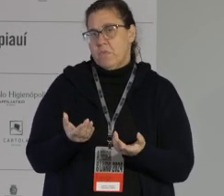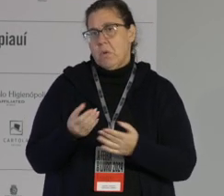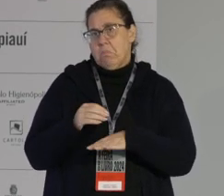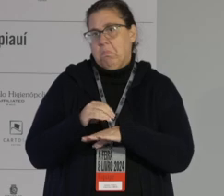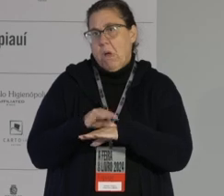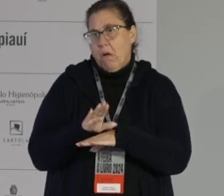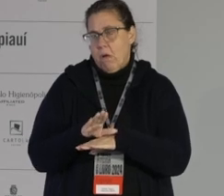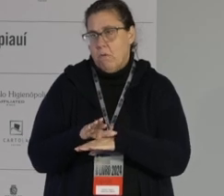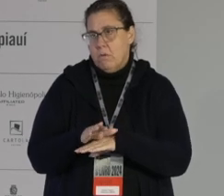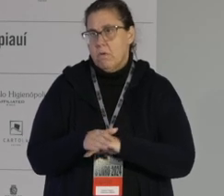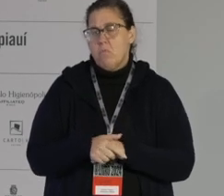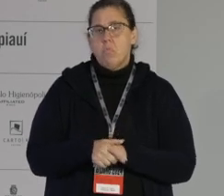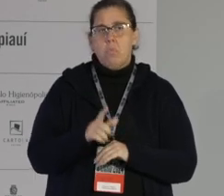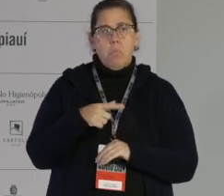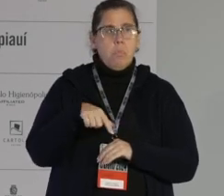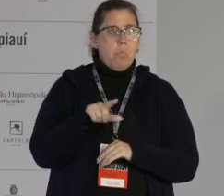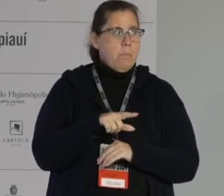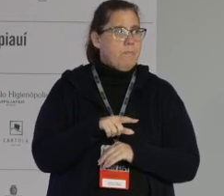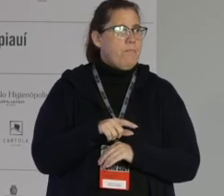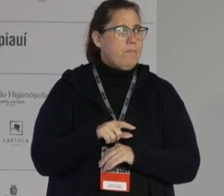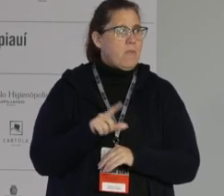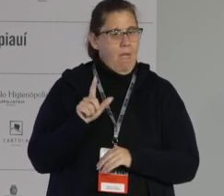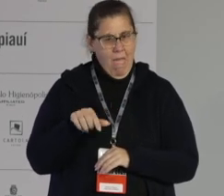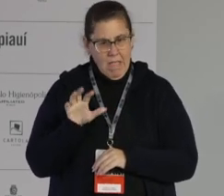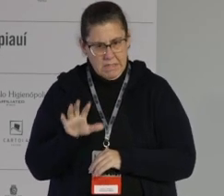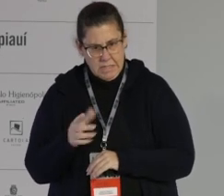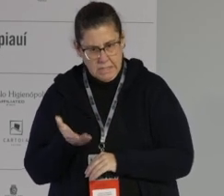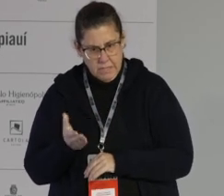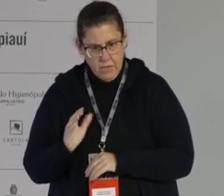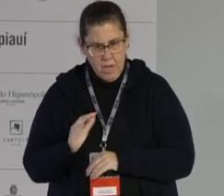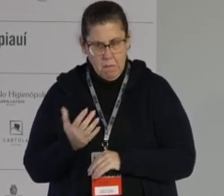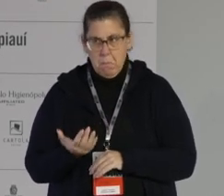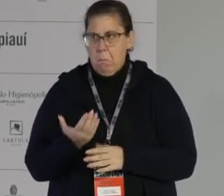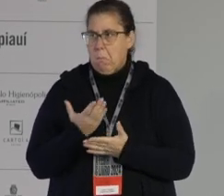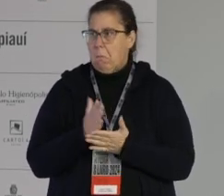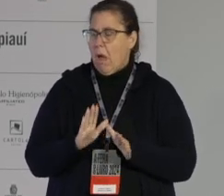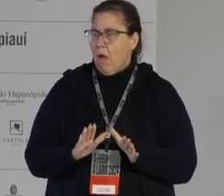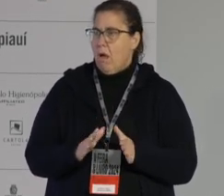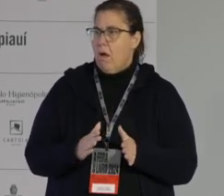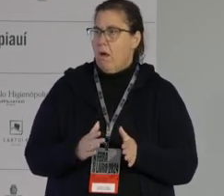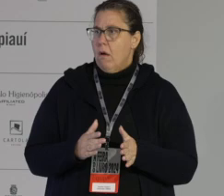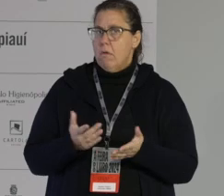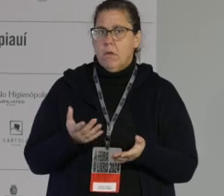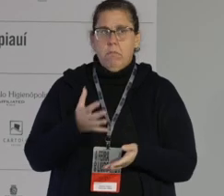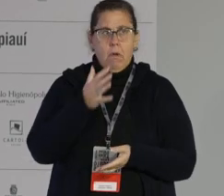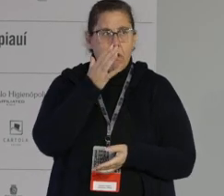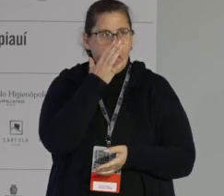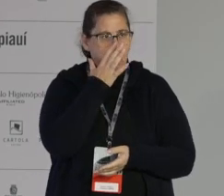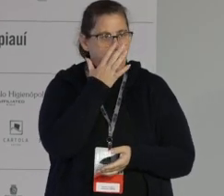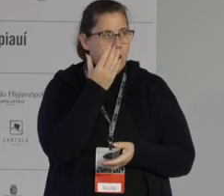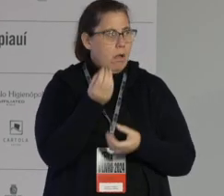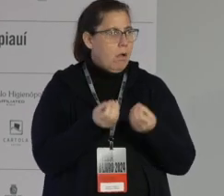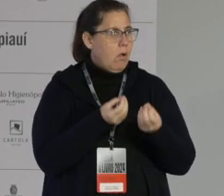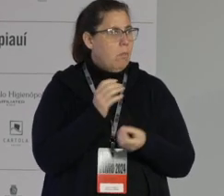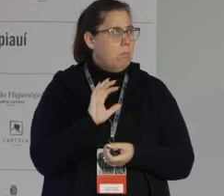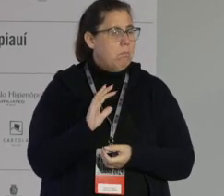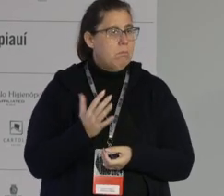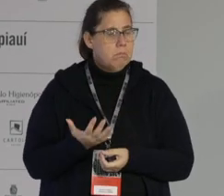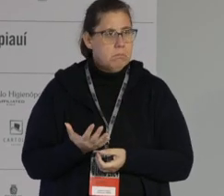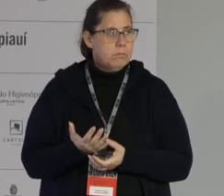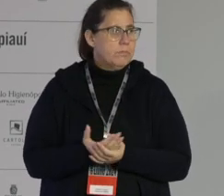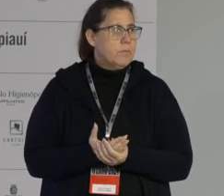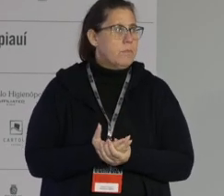sugestivo, que você fica, será que é isso mesmo? Assim, e você fica um pouco pasmo que seja talvez isso,